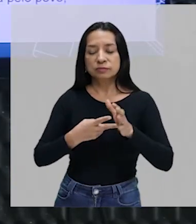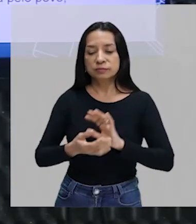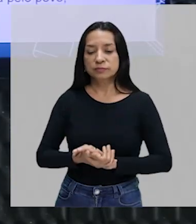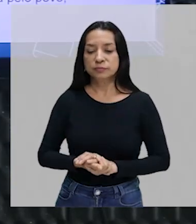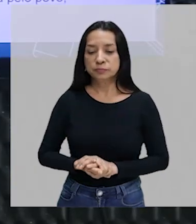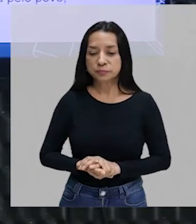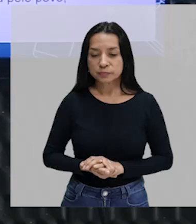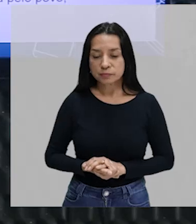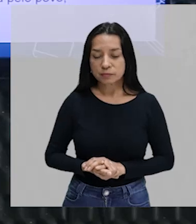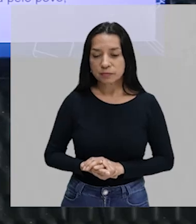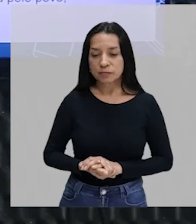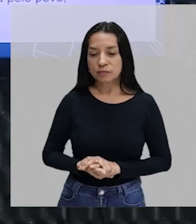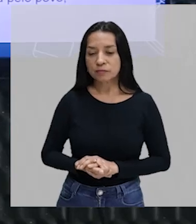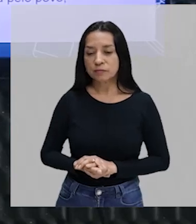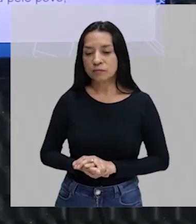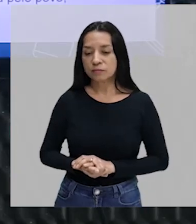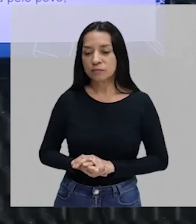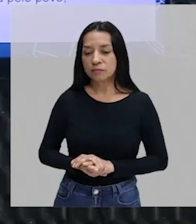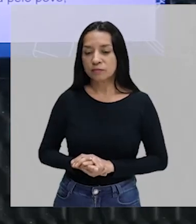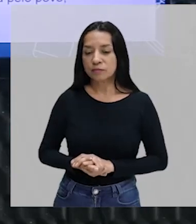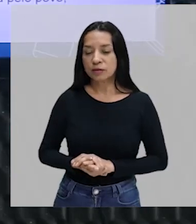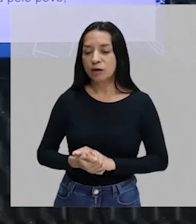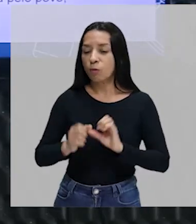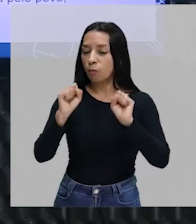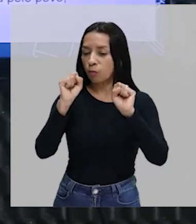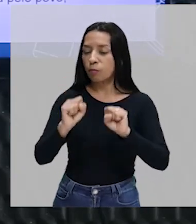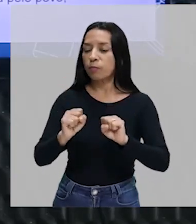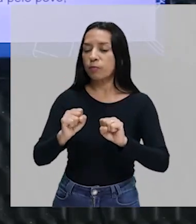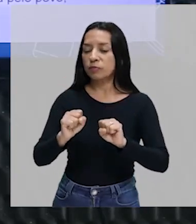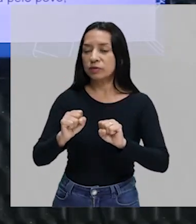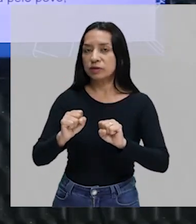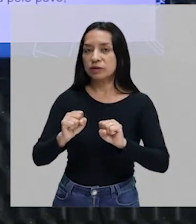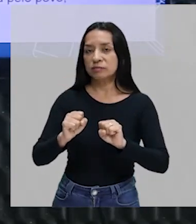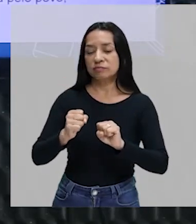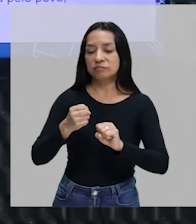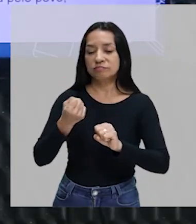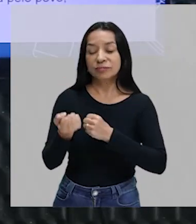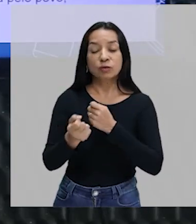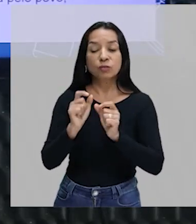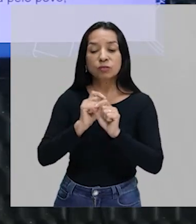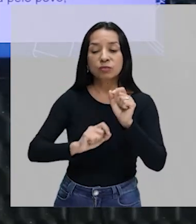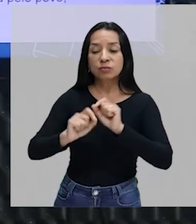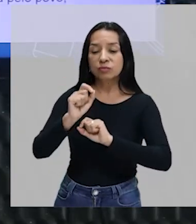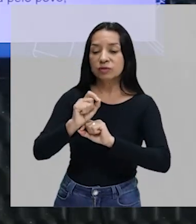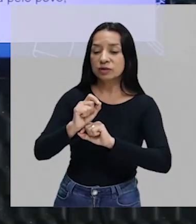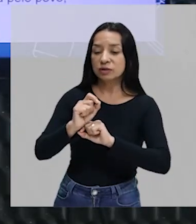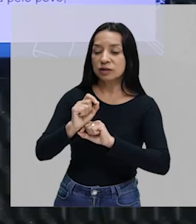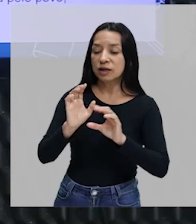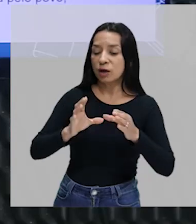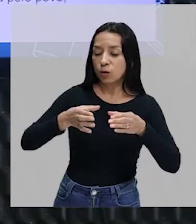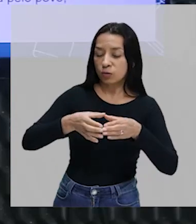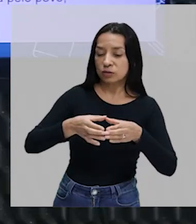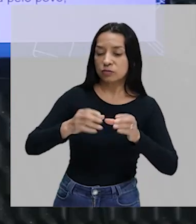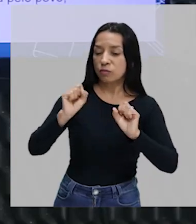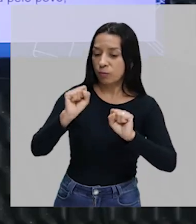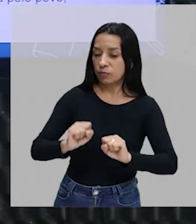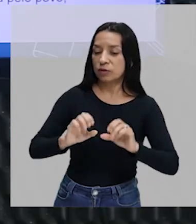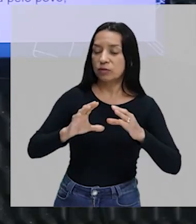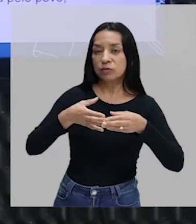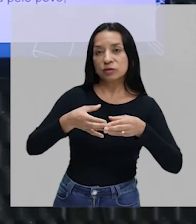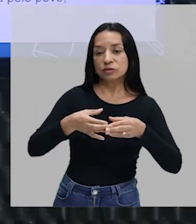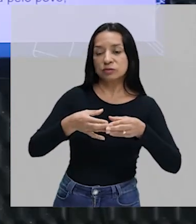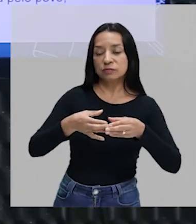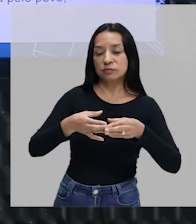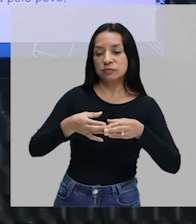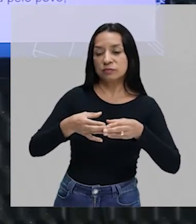politeia, é quando a soberania é exercida pelo povo, ou seja, ela é coletiva. Presta